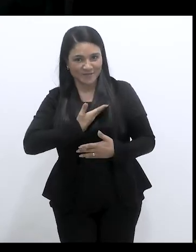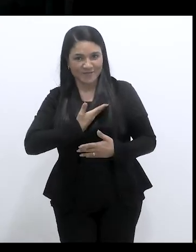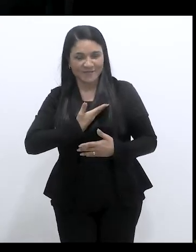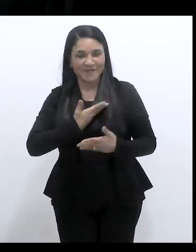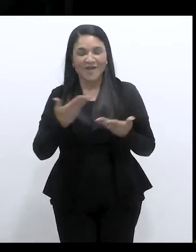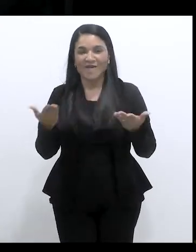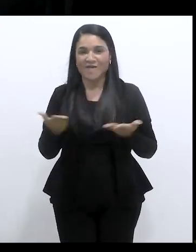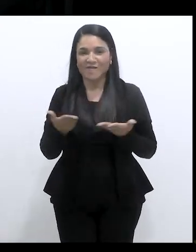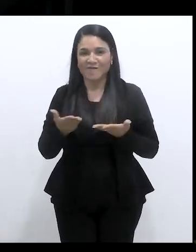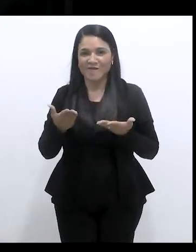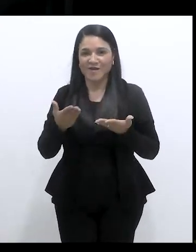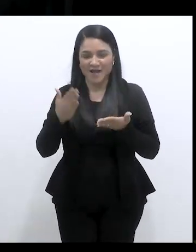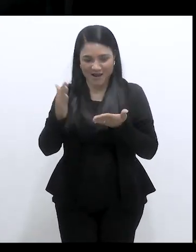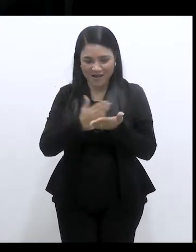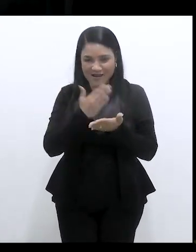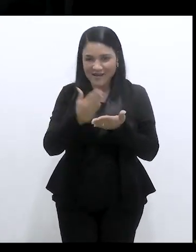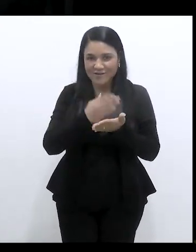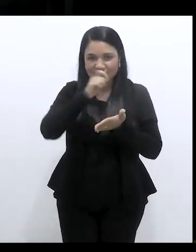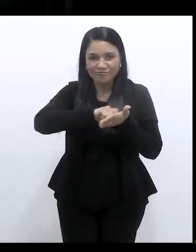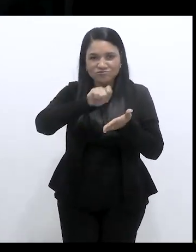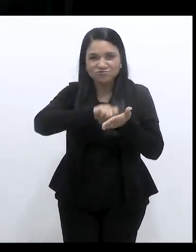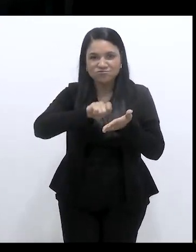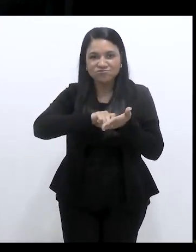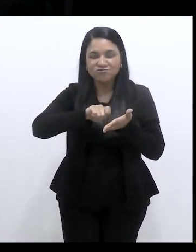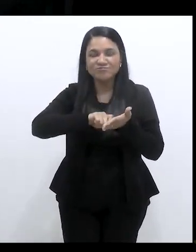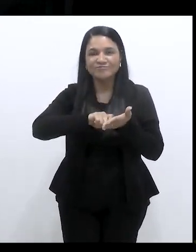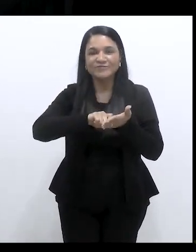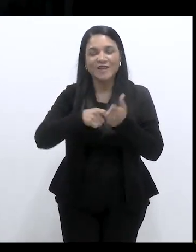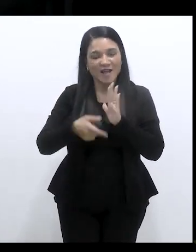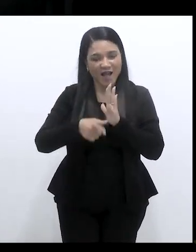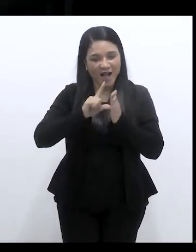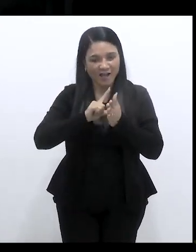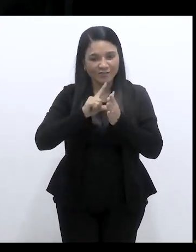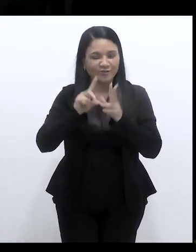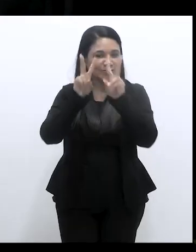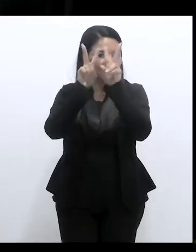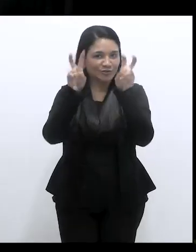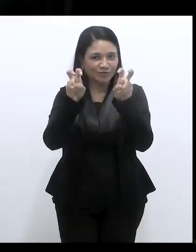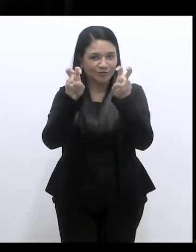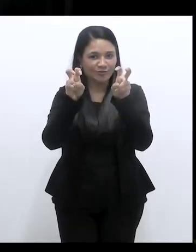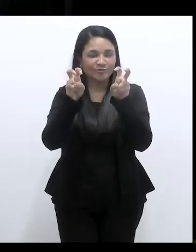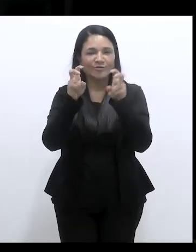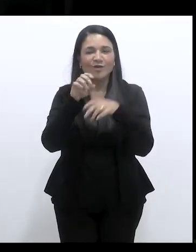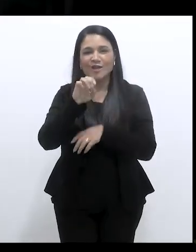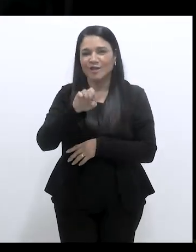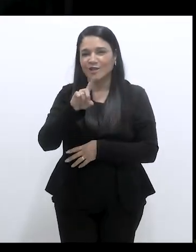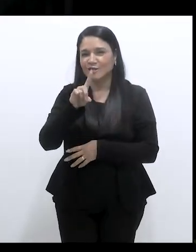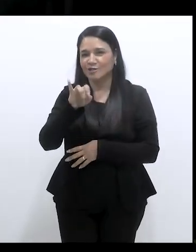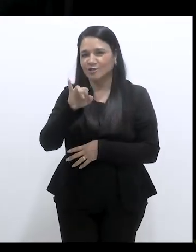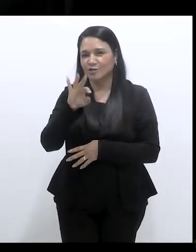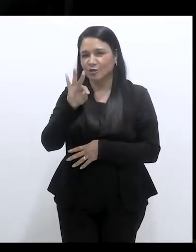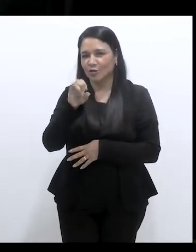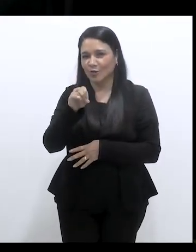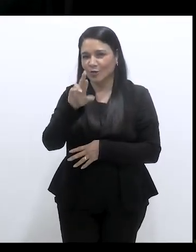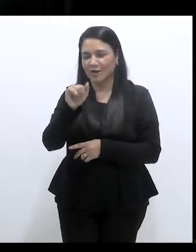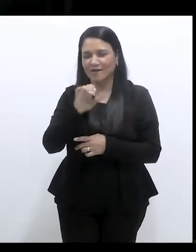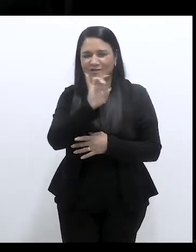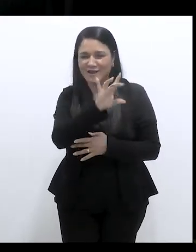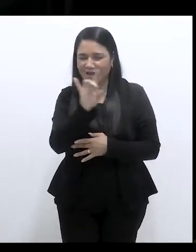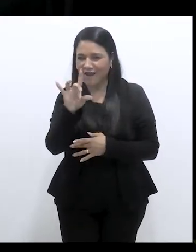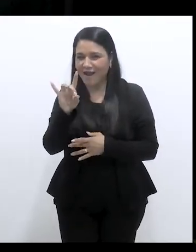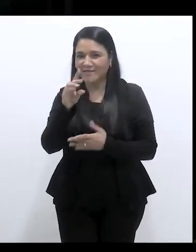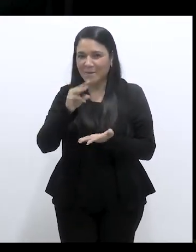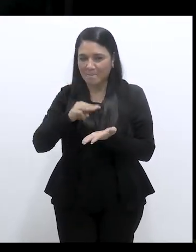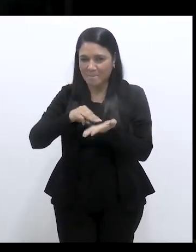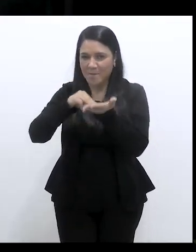que agora lançando um livro, mas eu queria, antes de nós tratarmos do seu título, da editora e de cada membro, que eu já